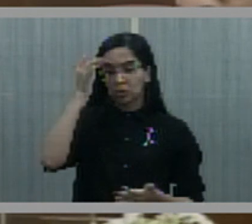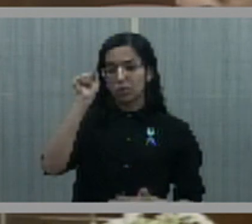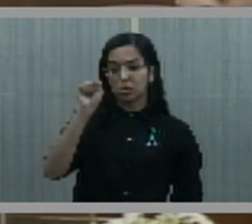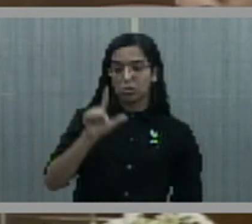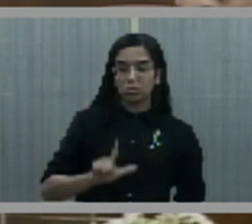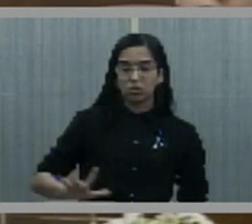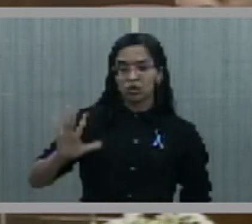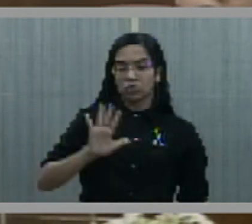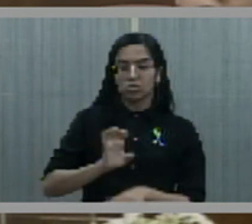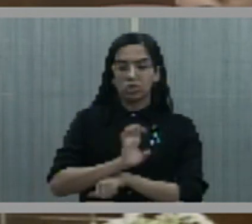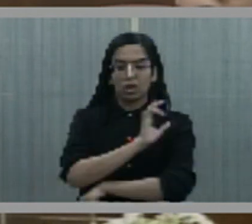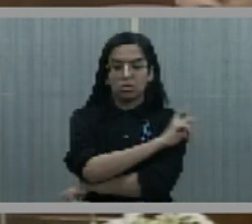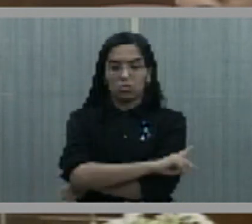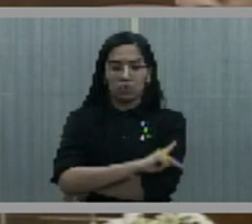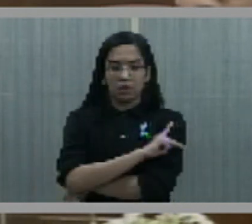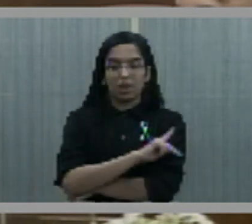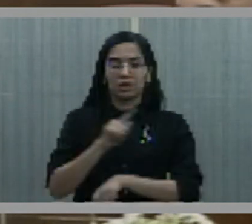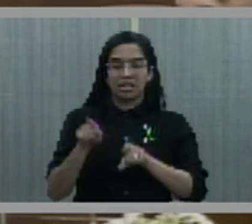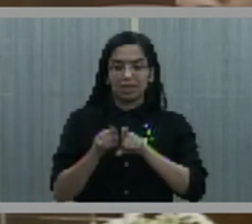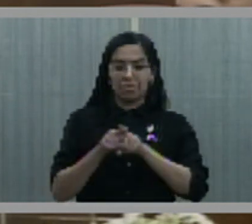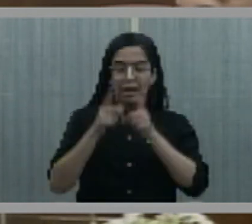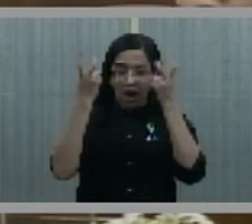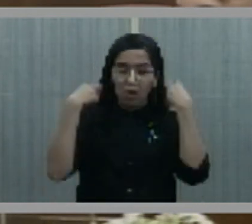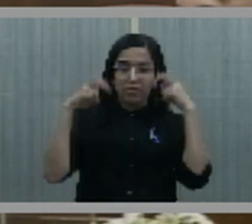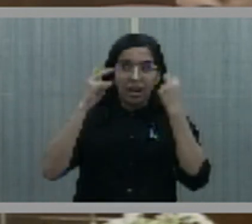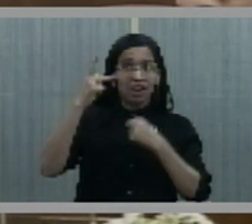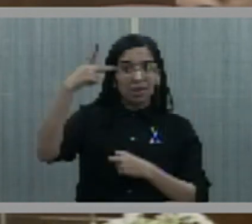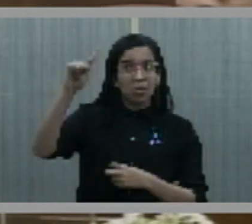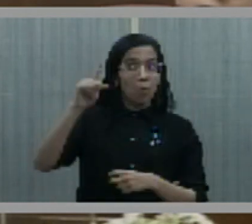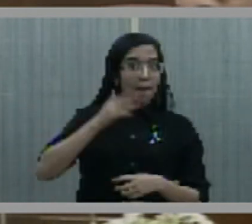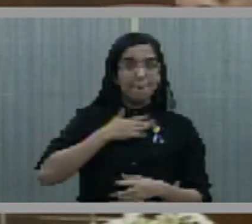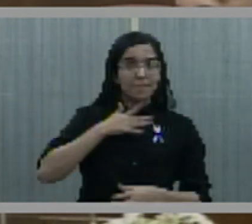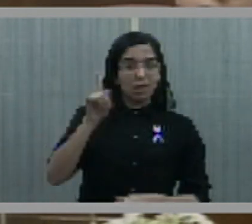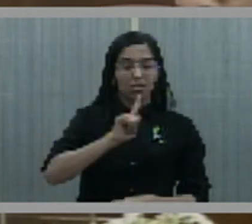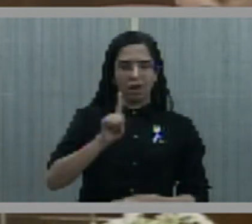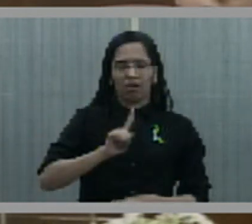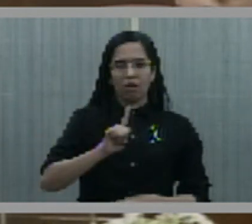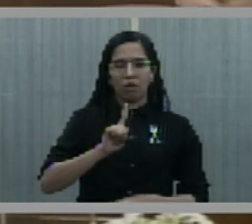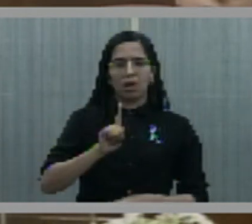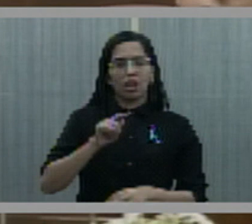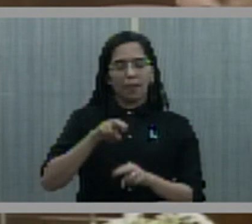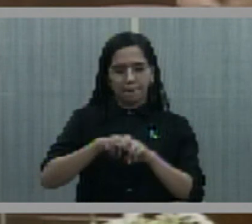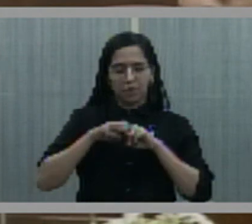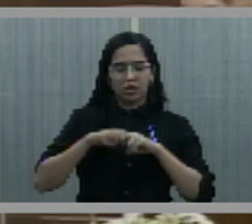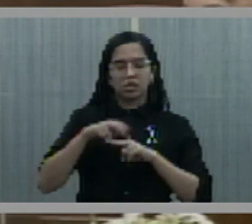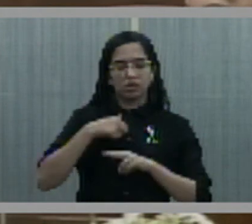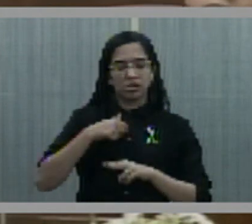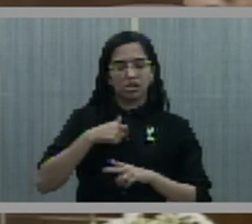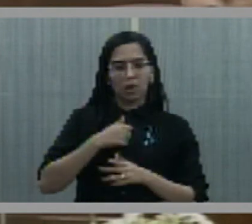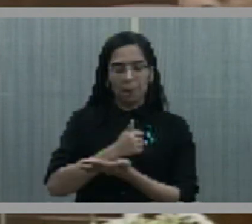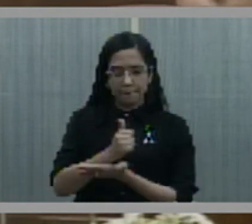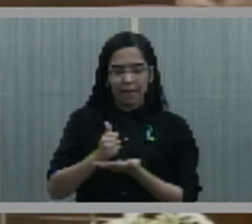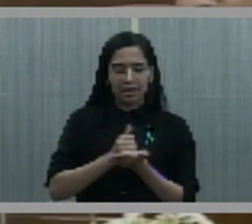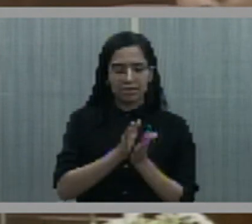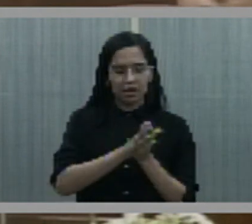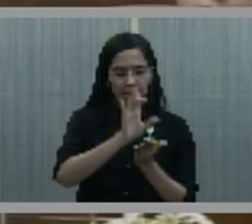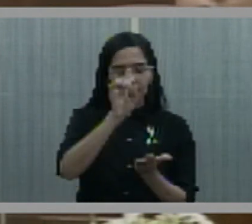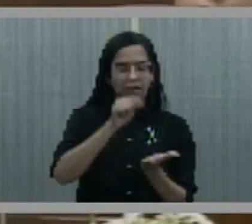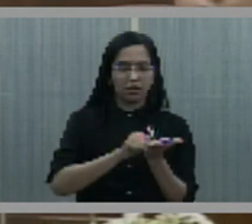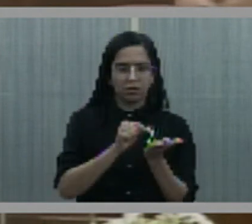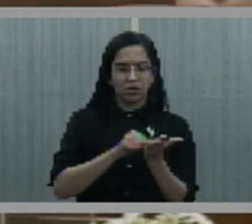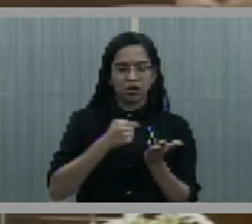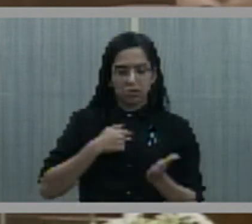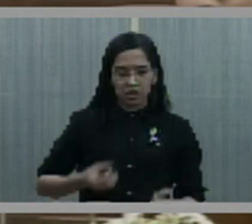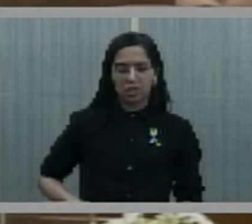Piauí são ovelhas Tuas, Senhor, não minhas. E é em Tuas palavras que eu me apoio para dizer sim, e nelas é que eu